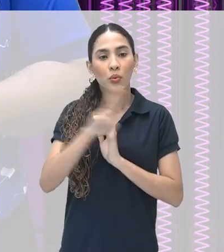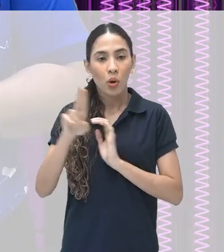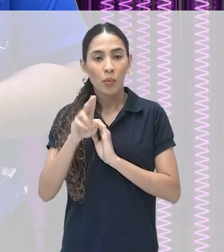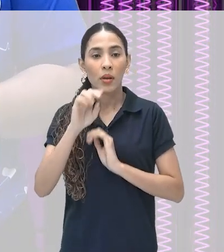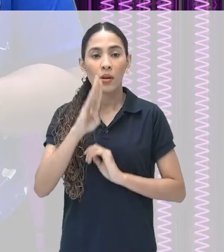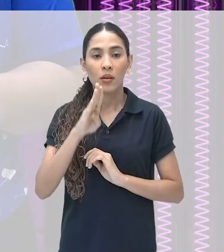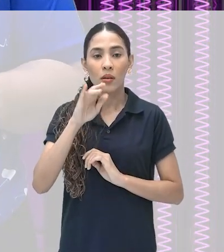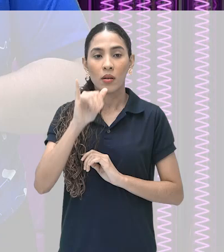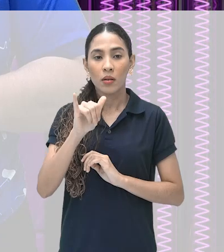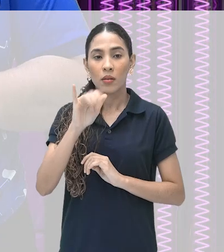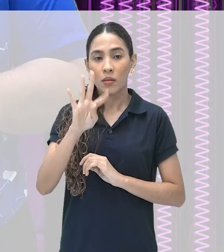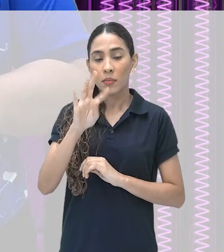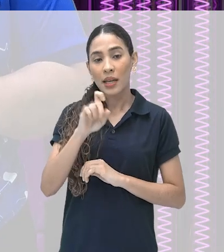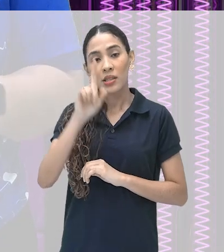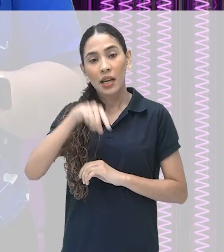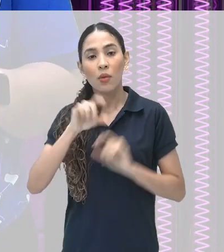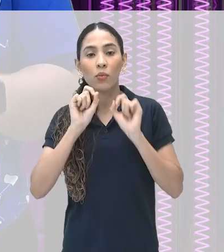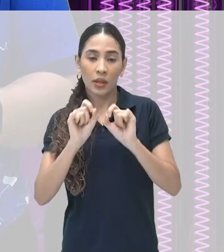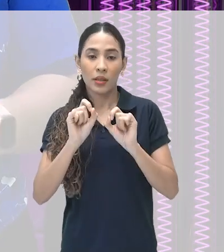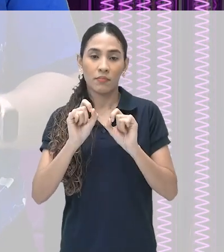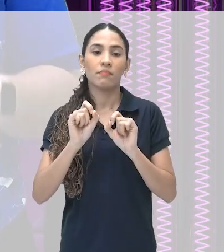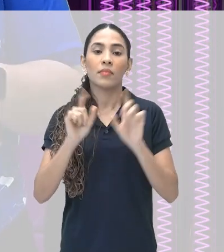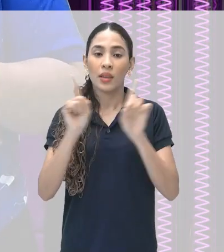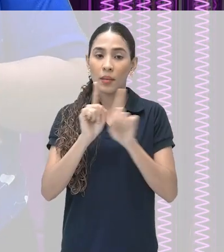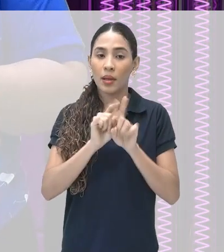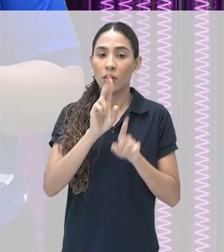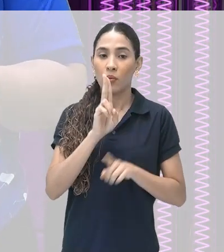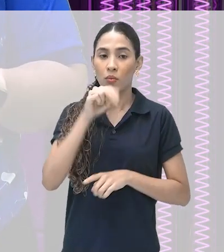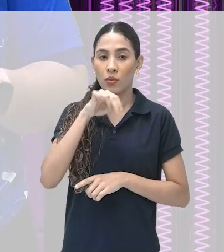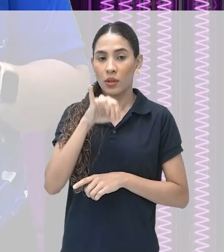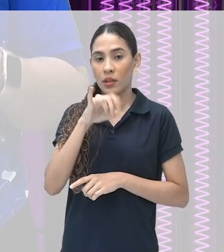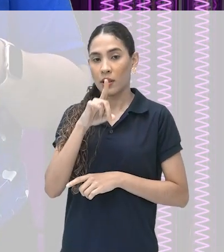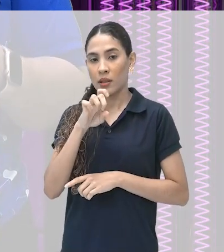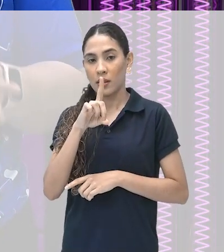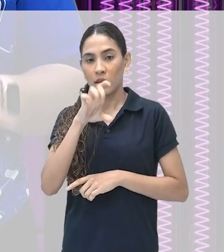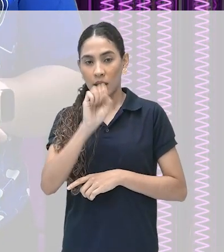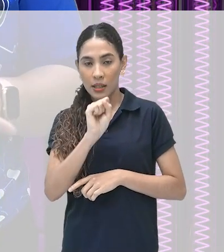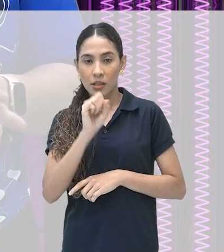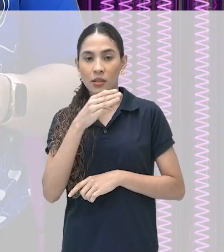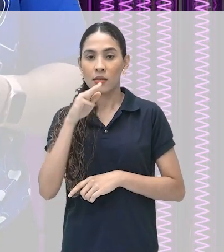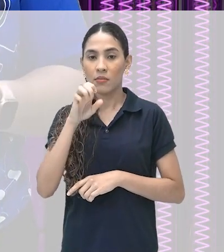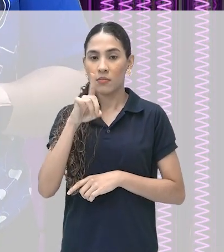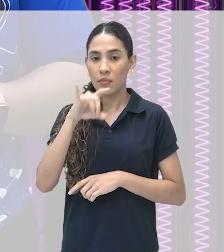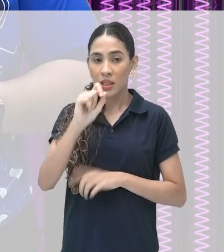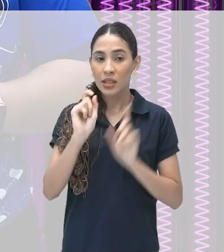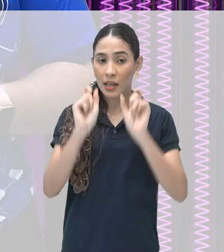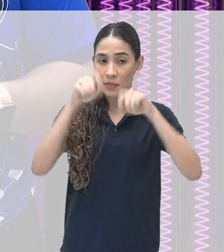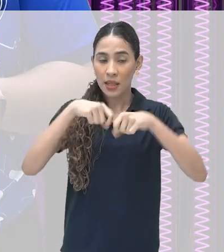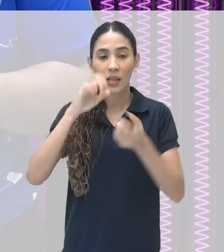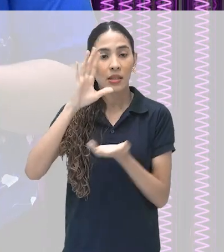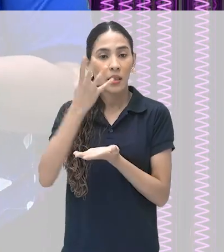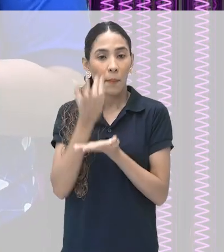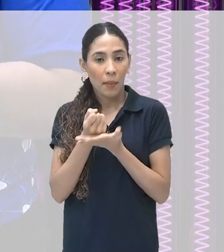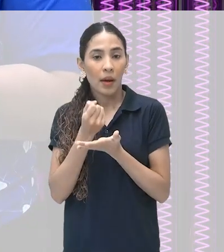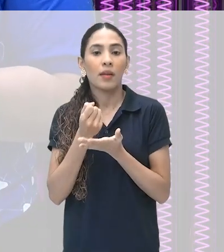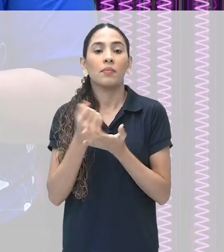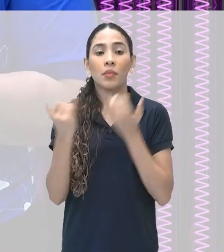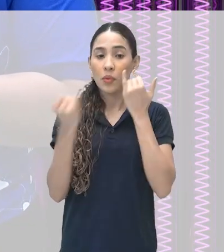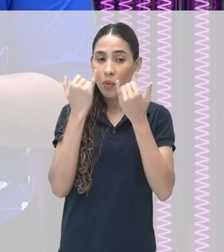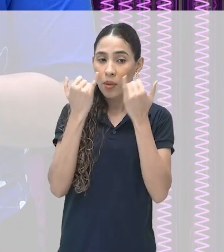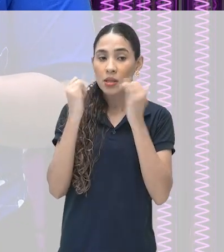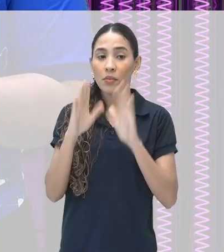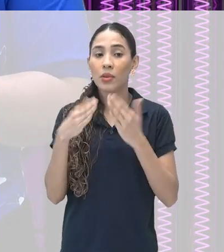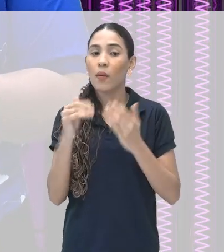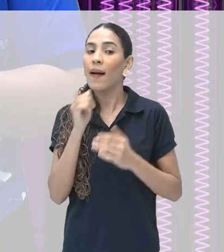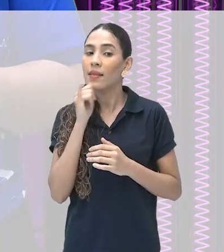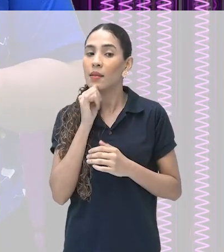o byte são unidades de medida de capacidade de armazenamento de dados. Então, um bit, esse